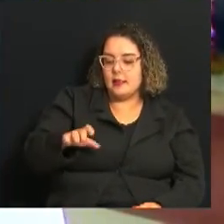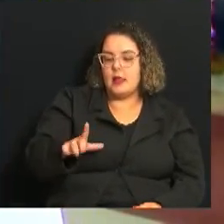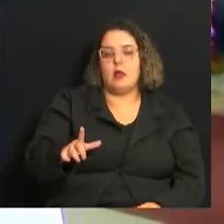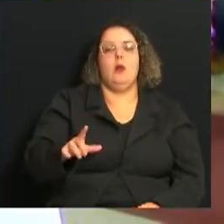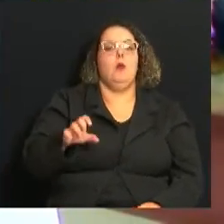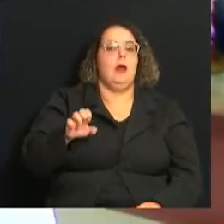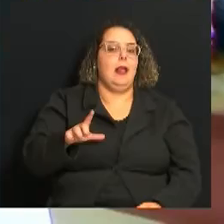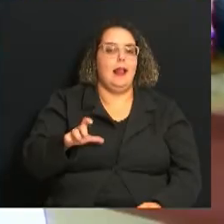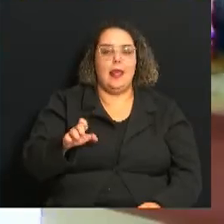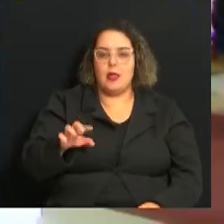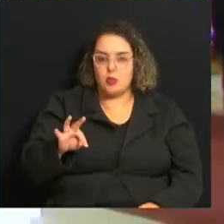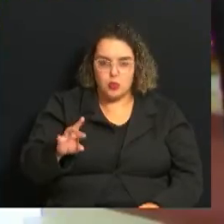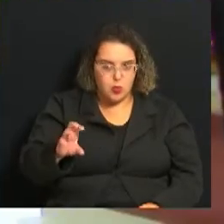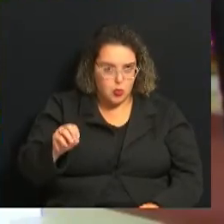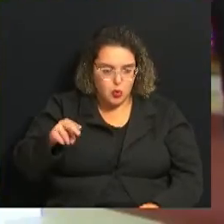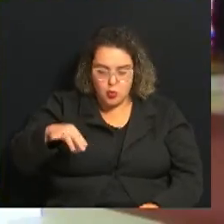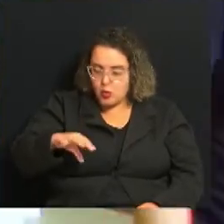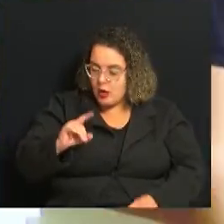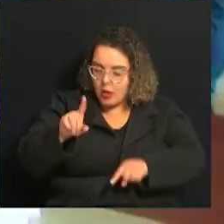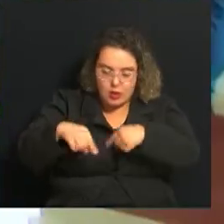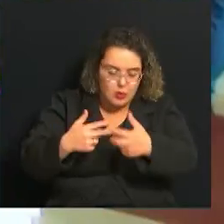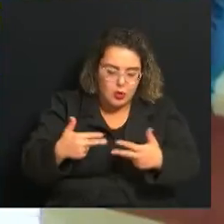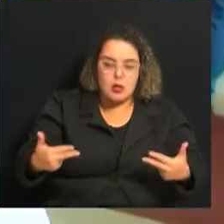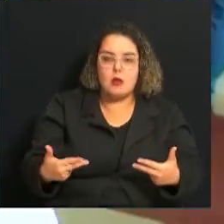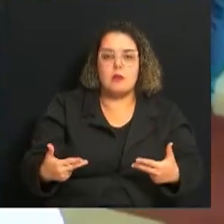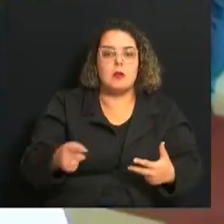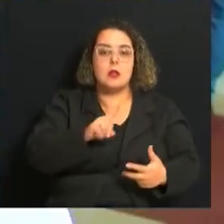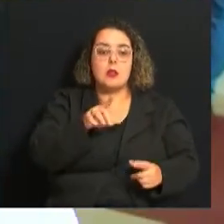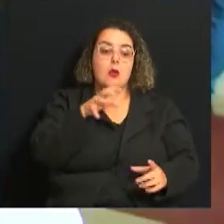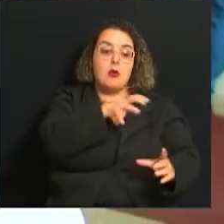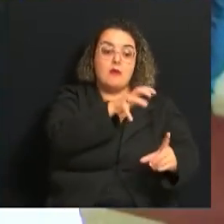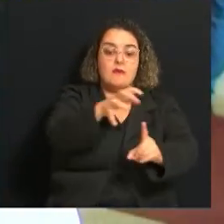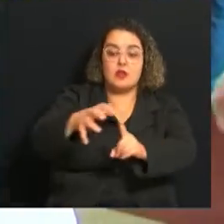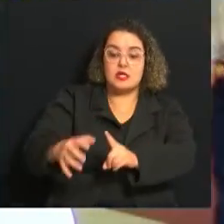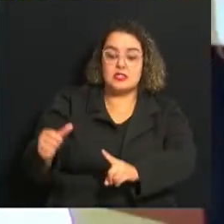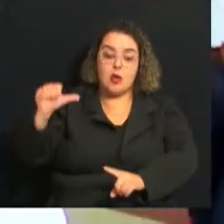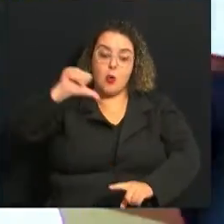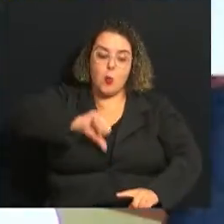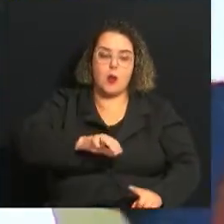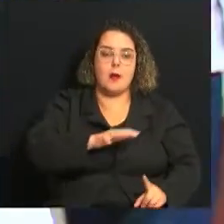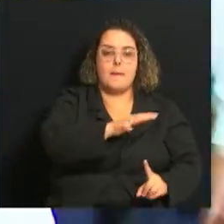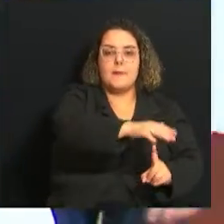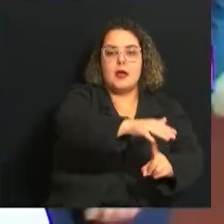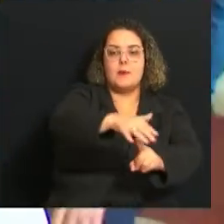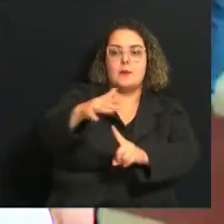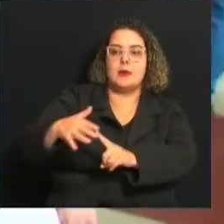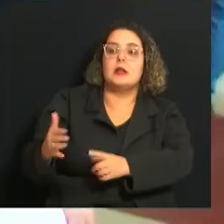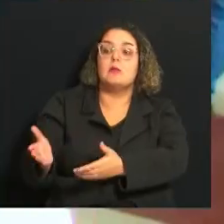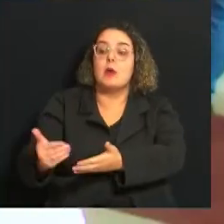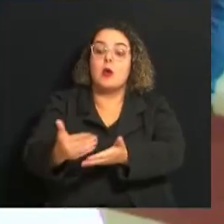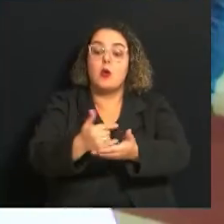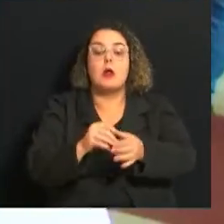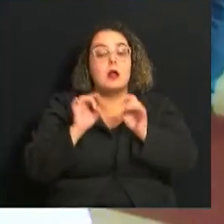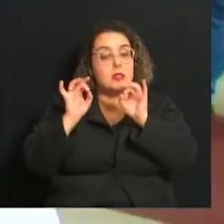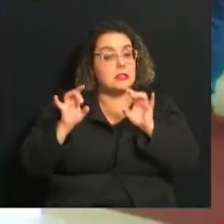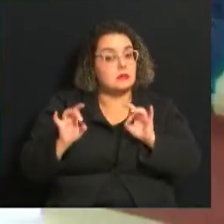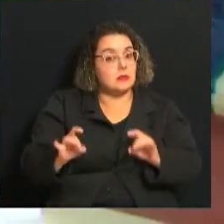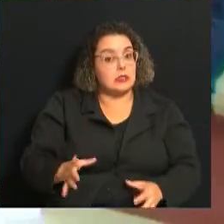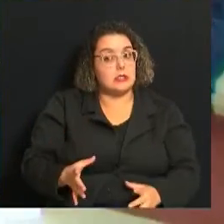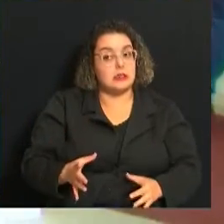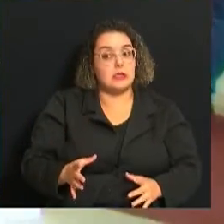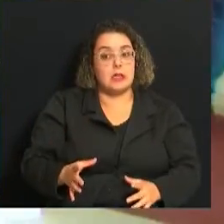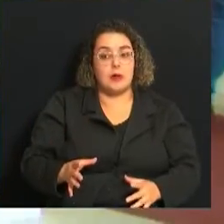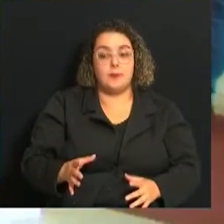correta, sem causar danos ao meio ambiente. Existe uma coleta específica para isso, a coleta ela é centralizada em